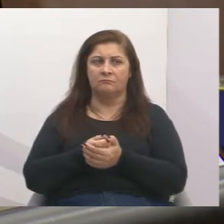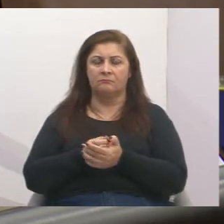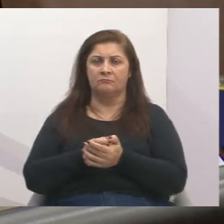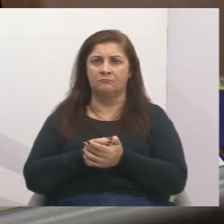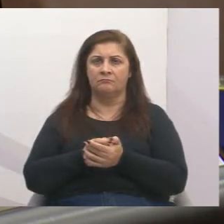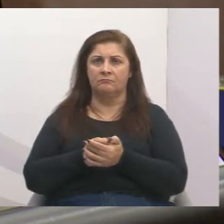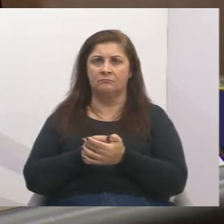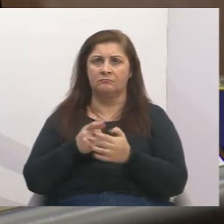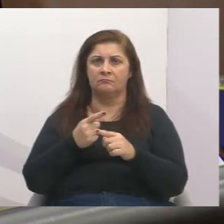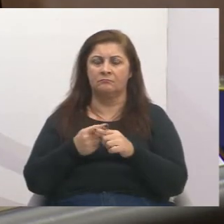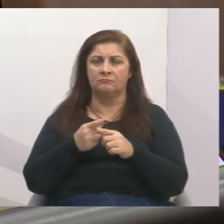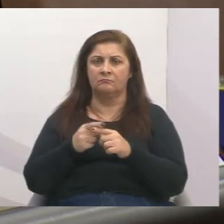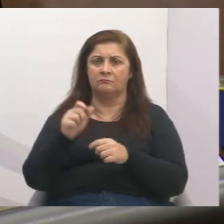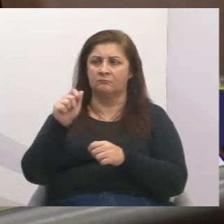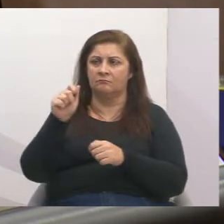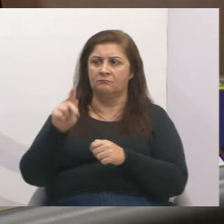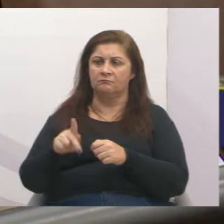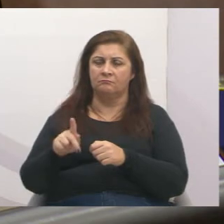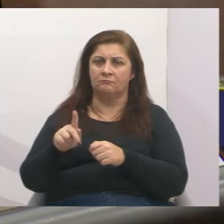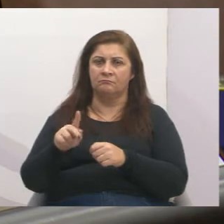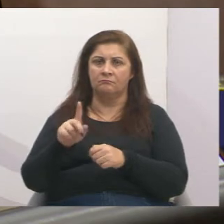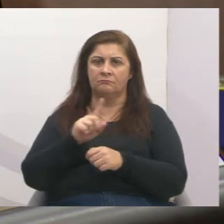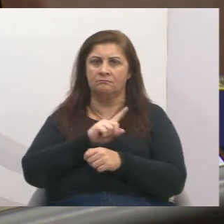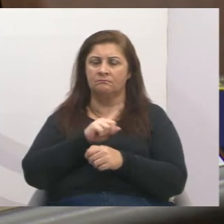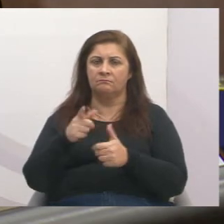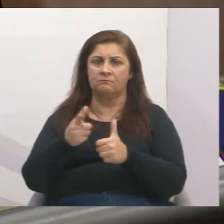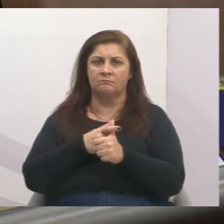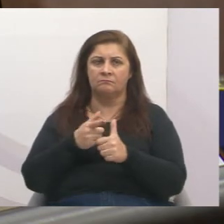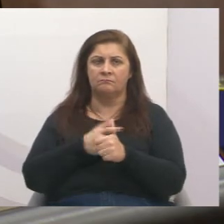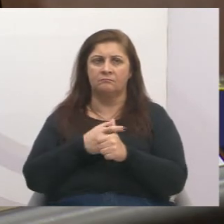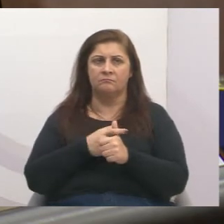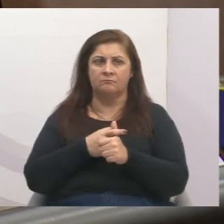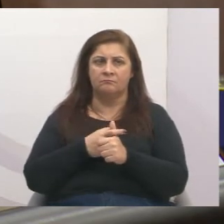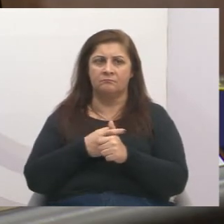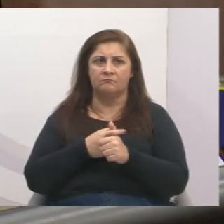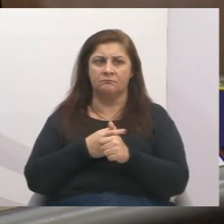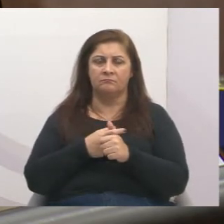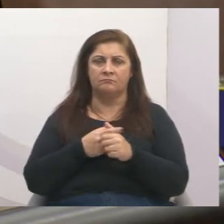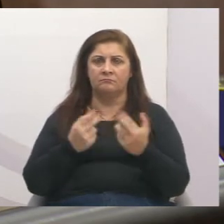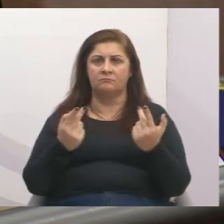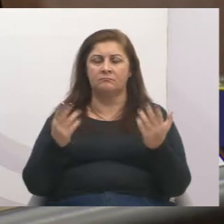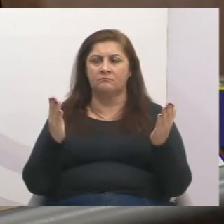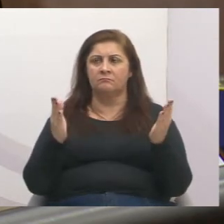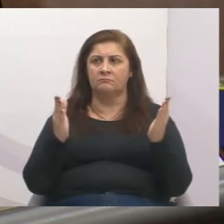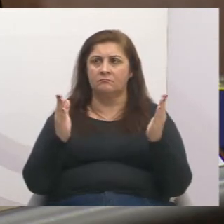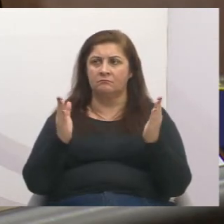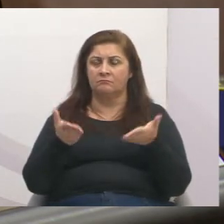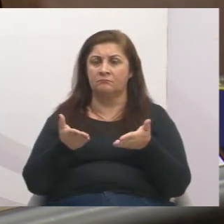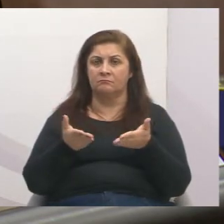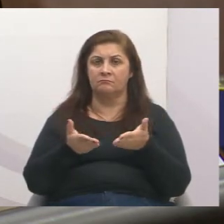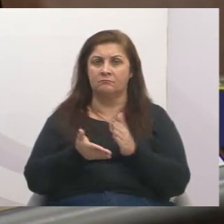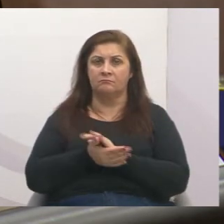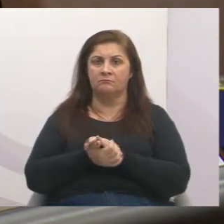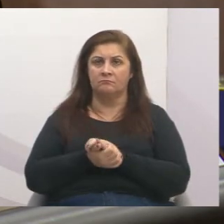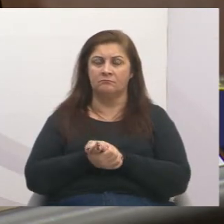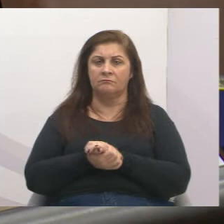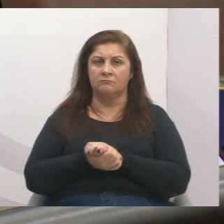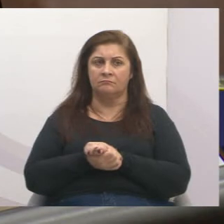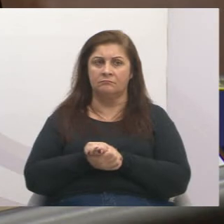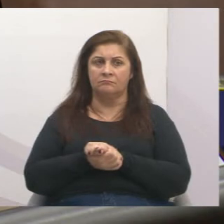é do aposentado. Eu acho que do jeito que está hoje, a contribuição incidindo sobre o